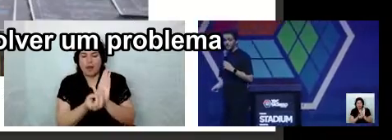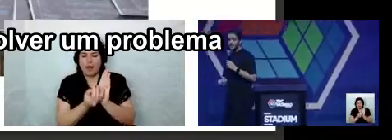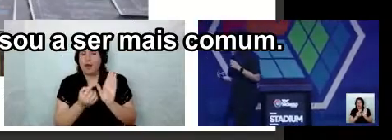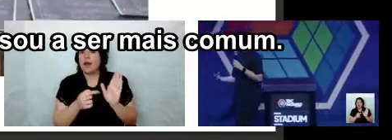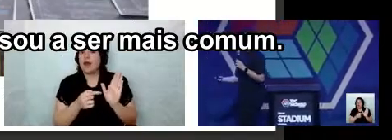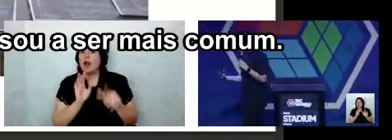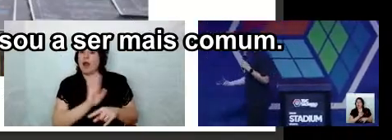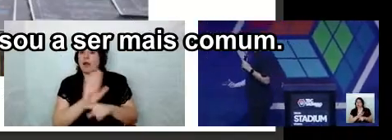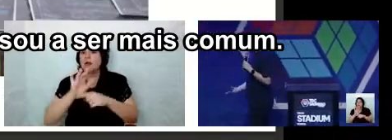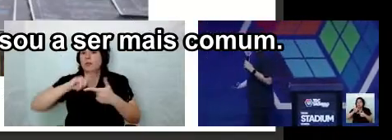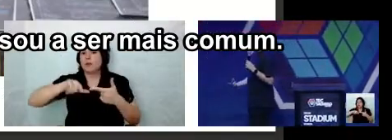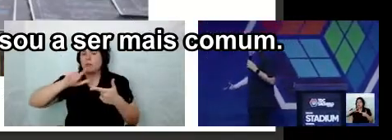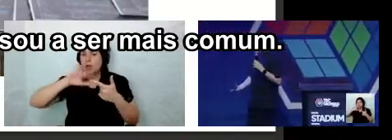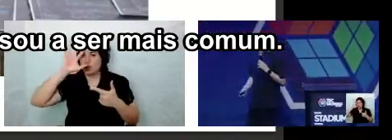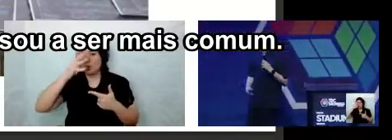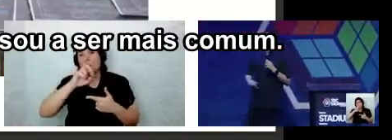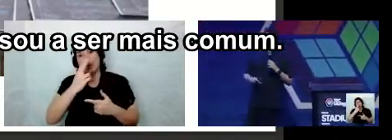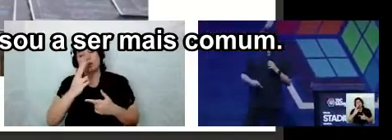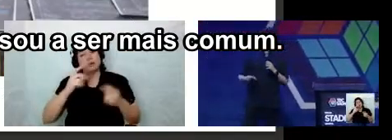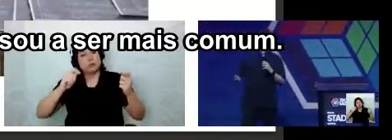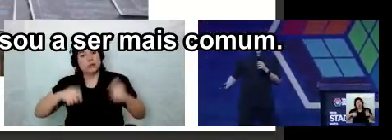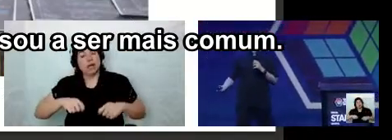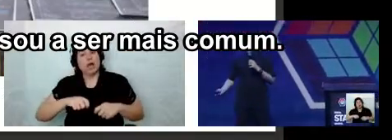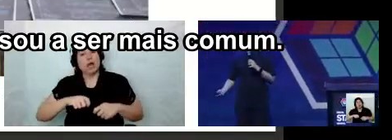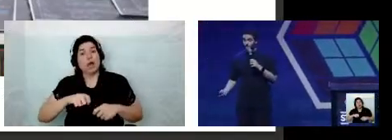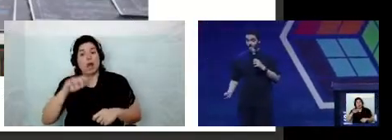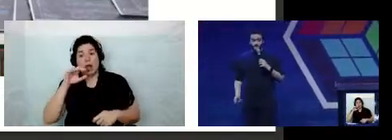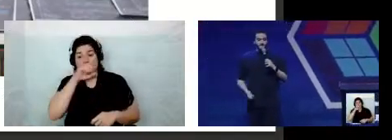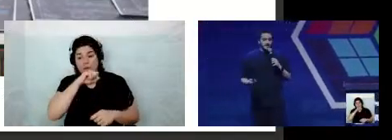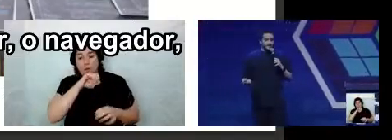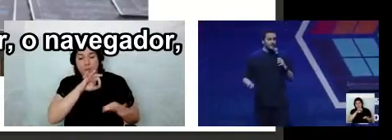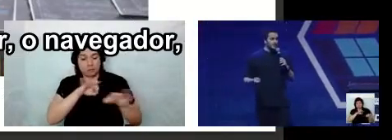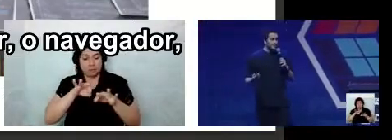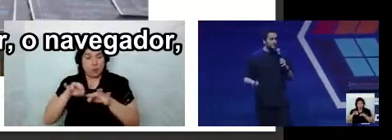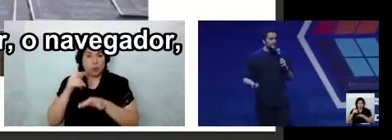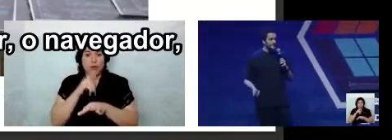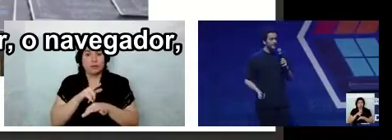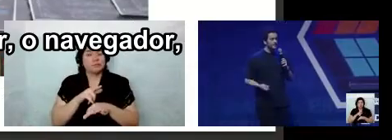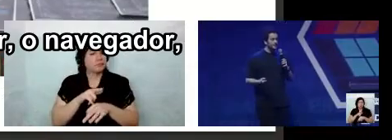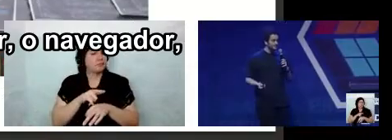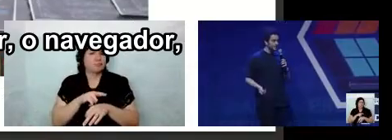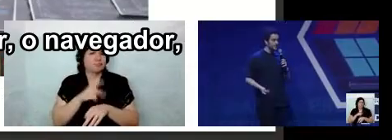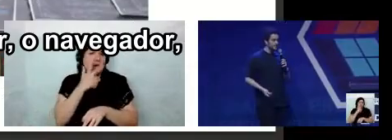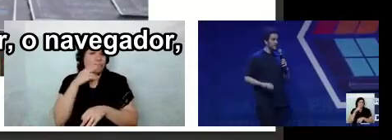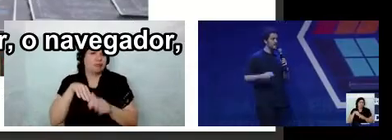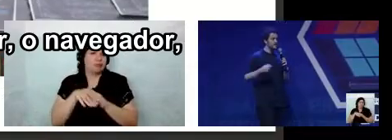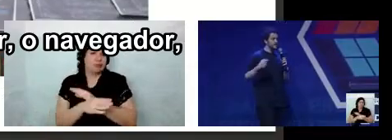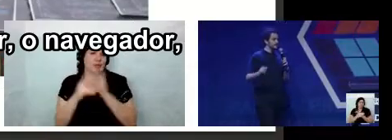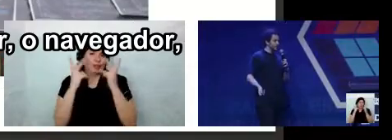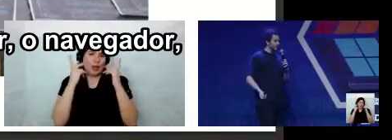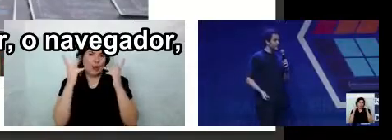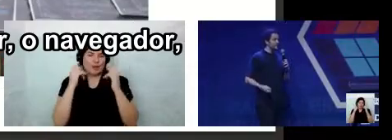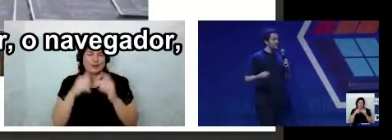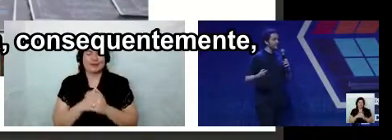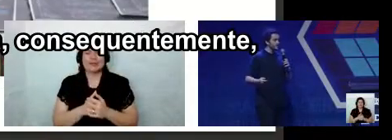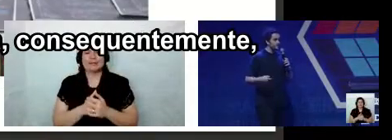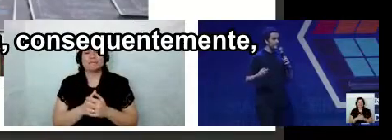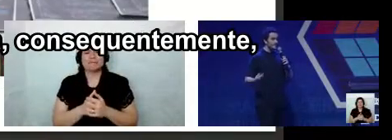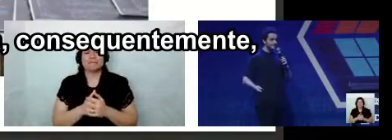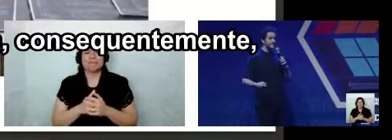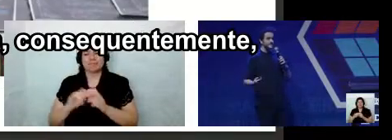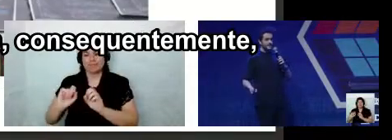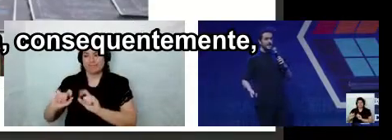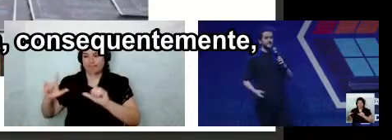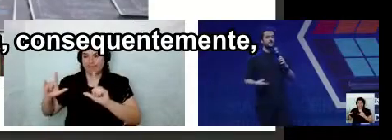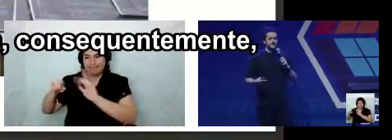resolver um problema ou te ajudar a otimizar alguma tarefa, ele passou a ser mais comum. Então, o nosso cenário deixou de ser o navegador, deixou de